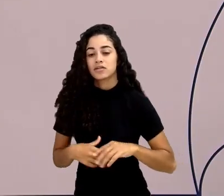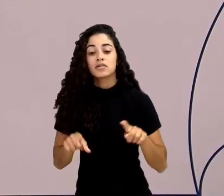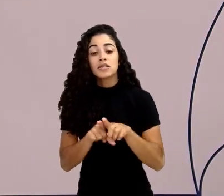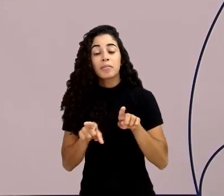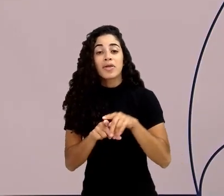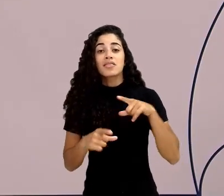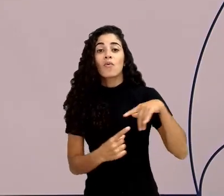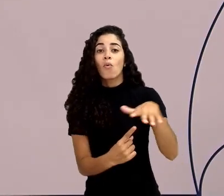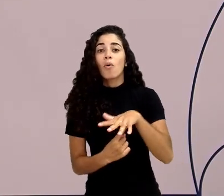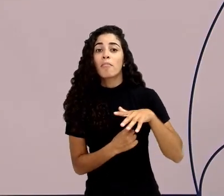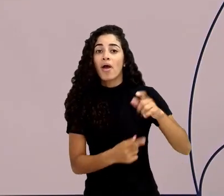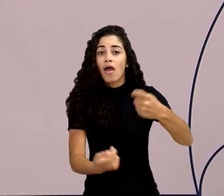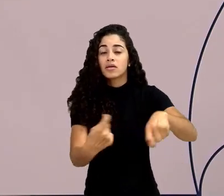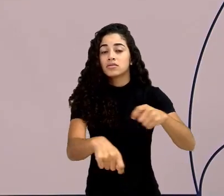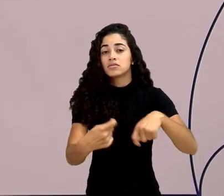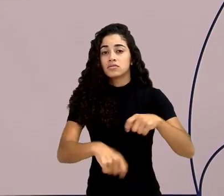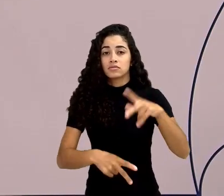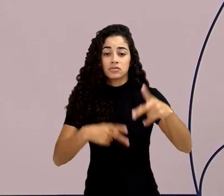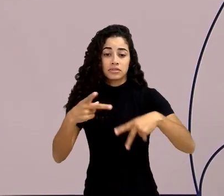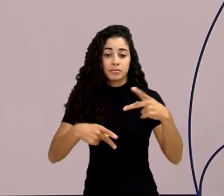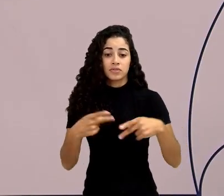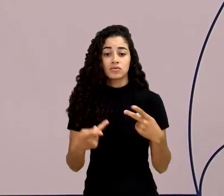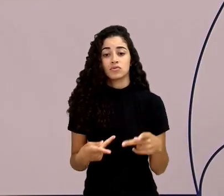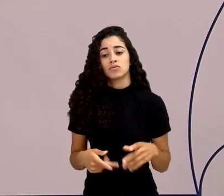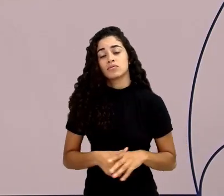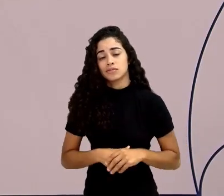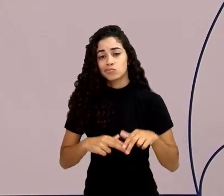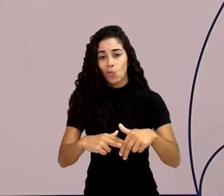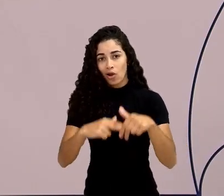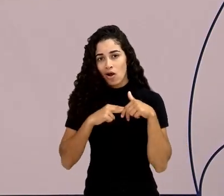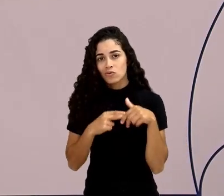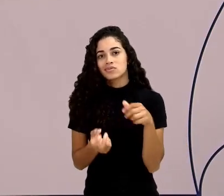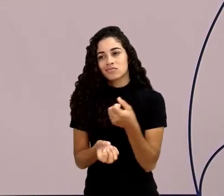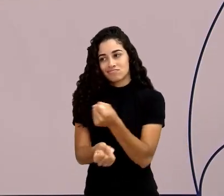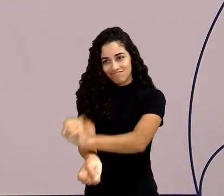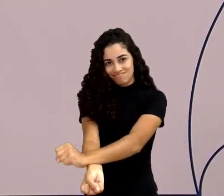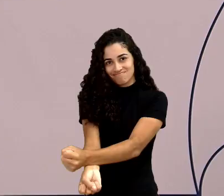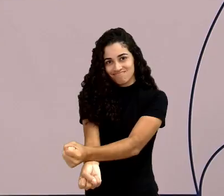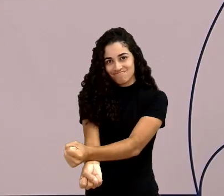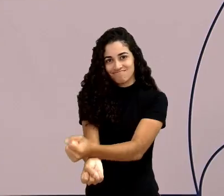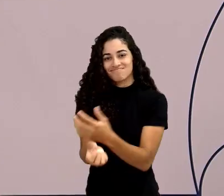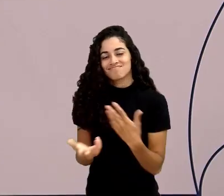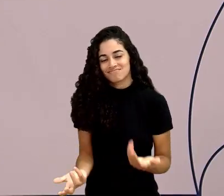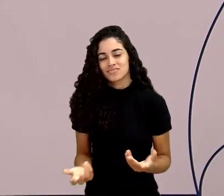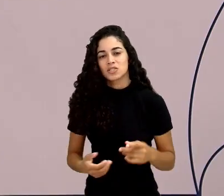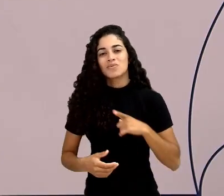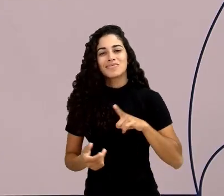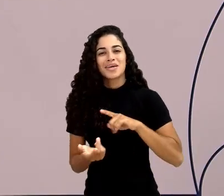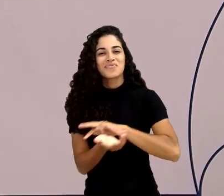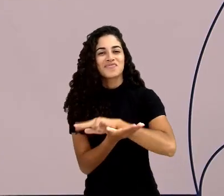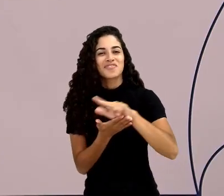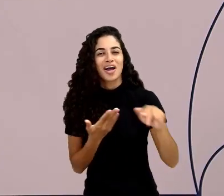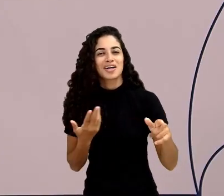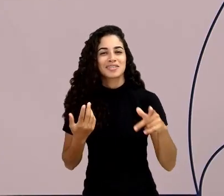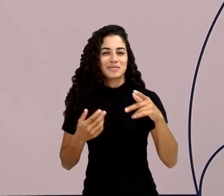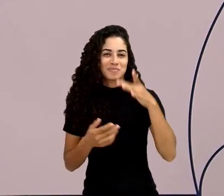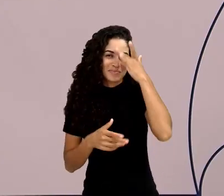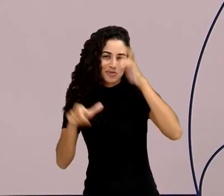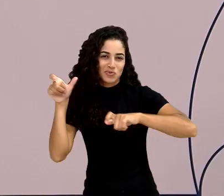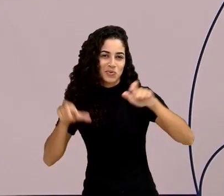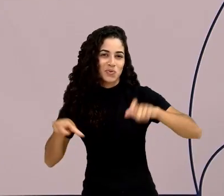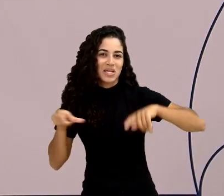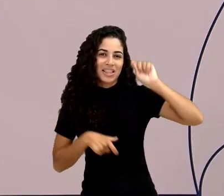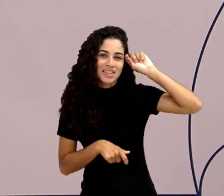via esse processo de escravização. Então, a gente vai ter muitos negros e negras,